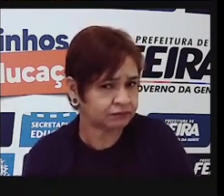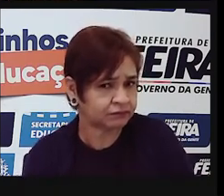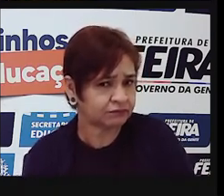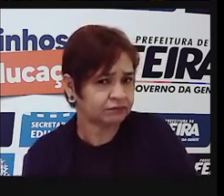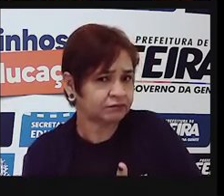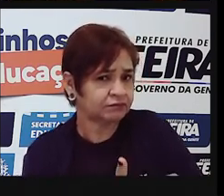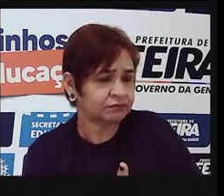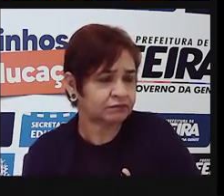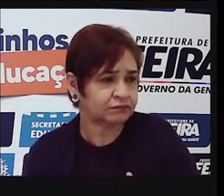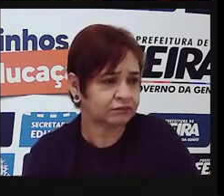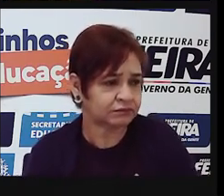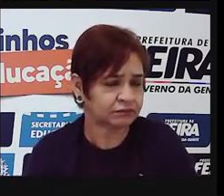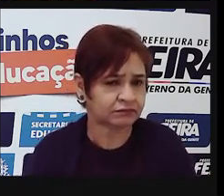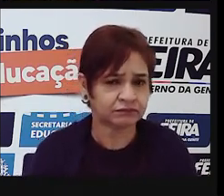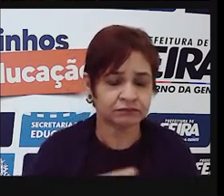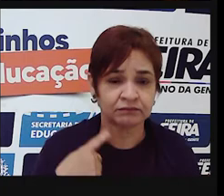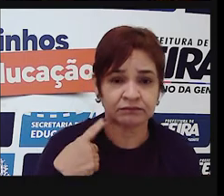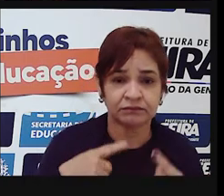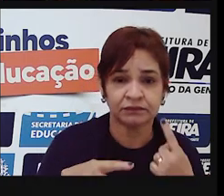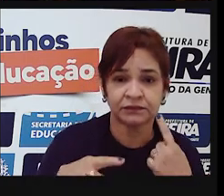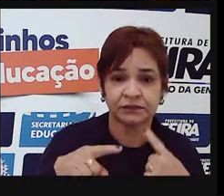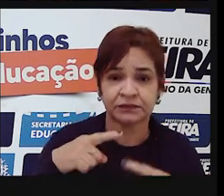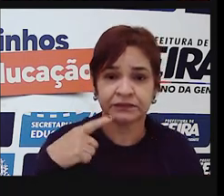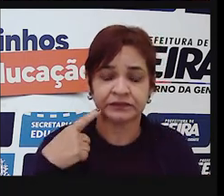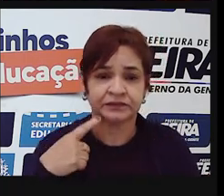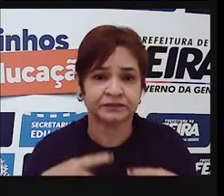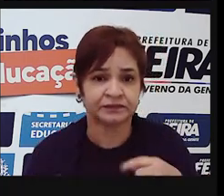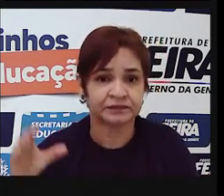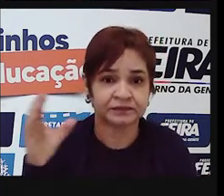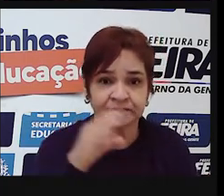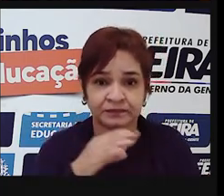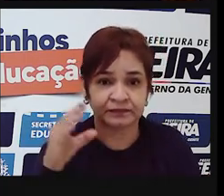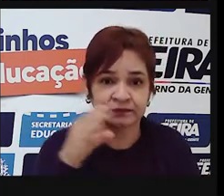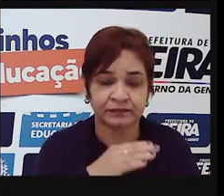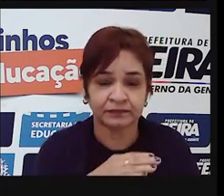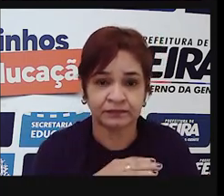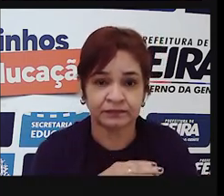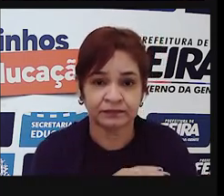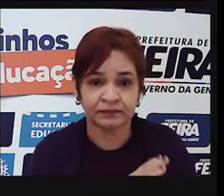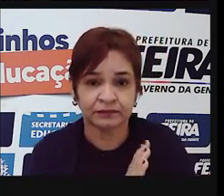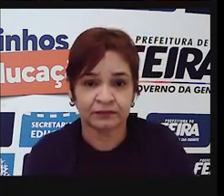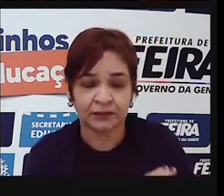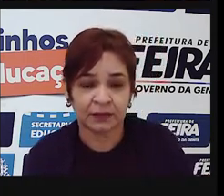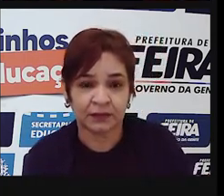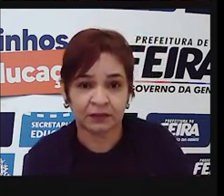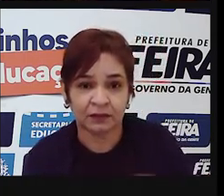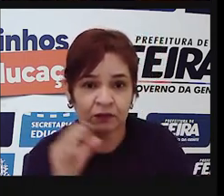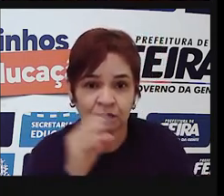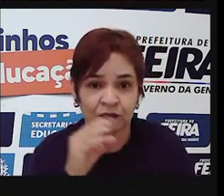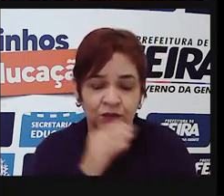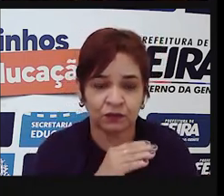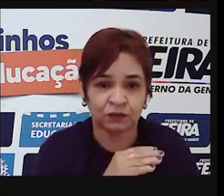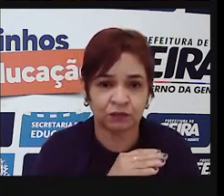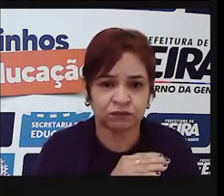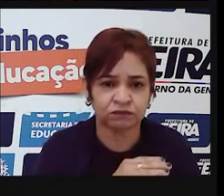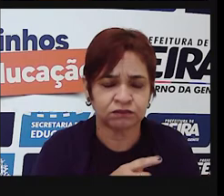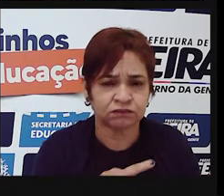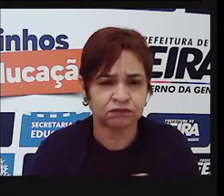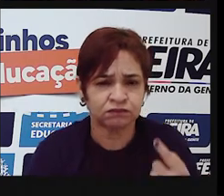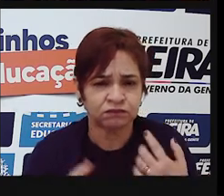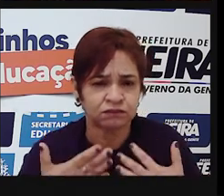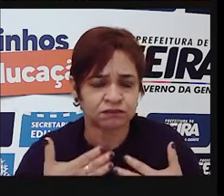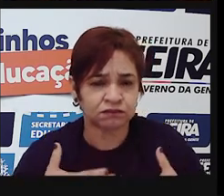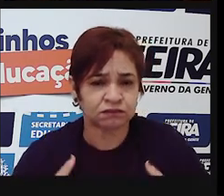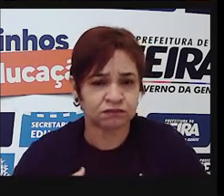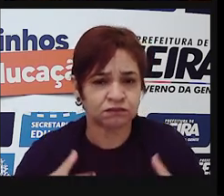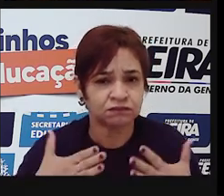batidas de música, músicas aceleradas, fazem o seu coração bater mais acelerados. Músicas mais calmas, que tem um ritmo